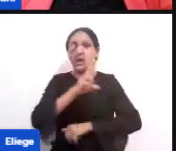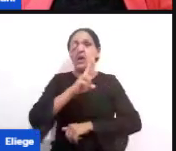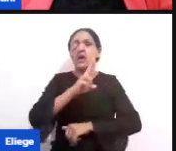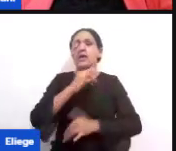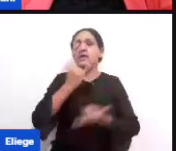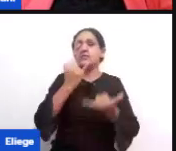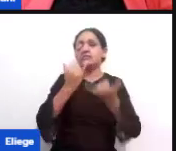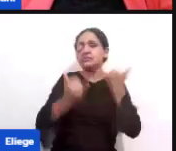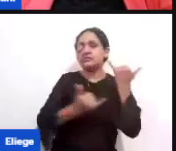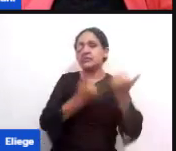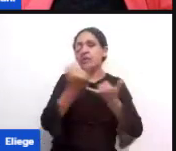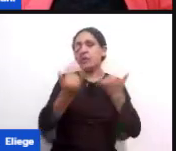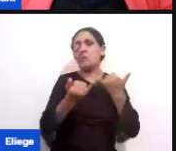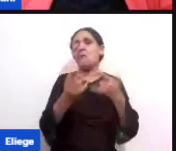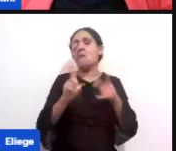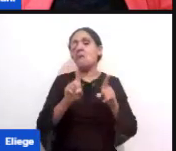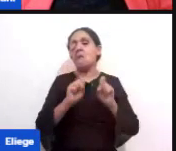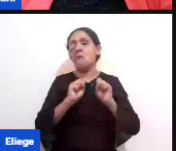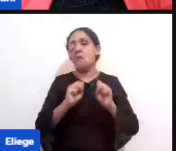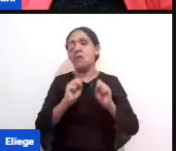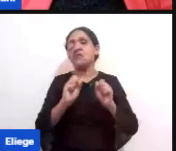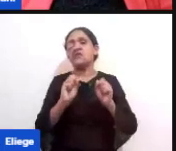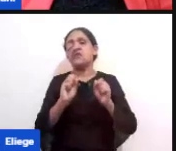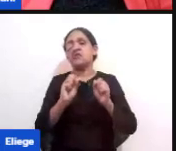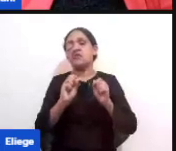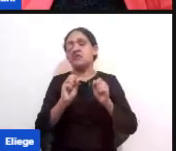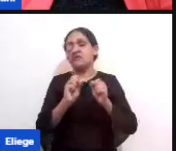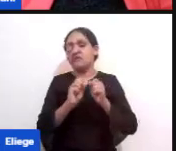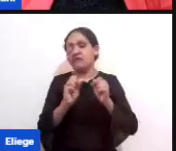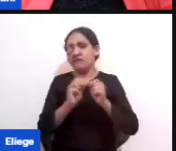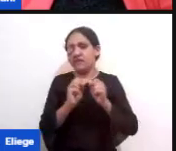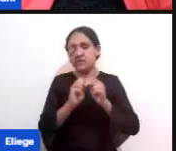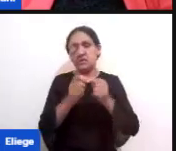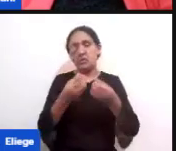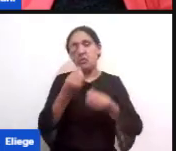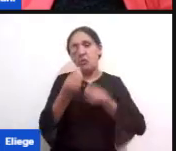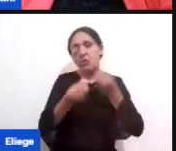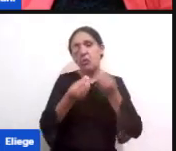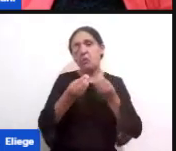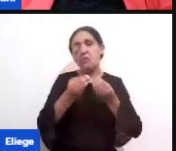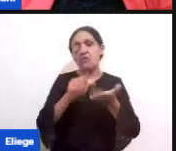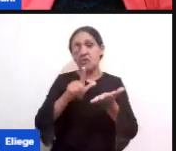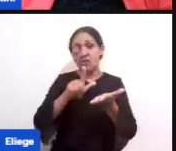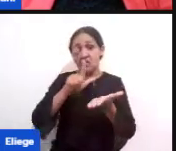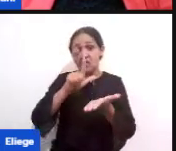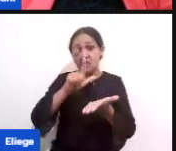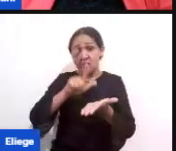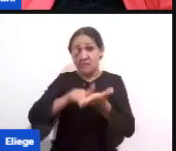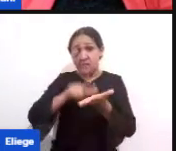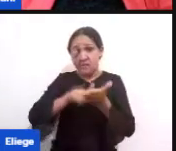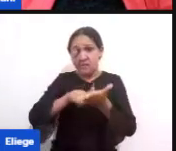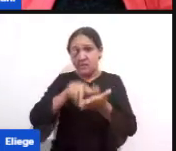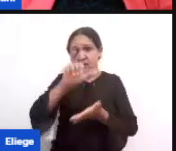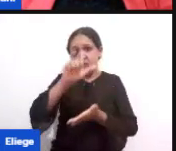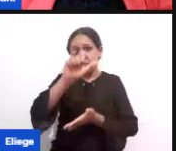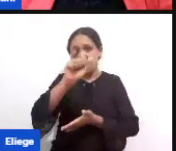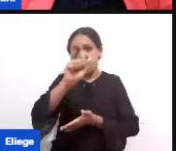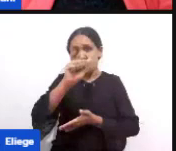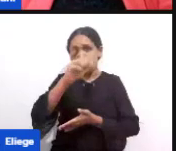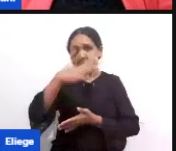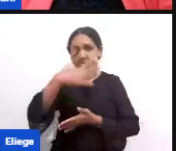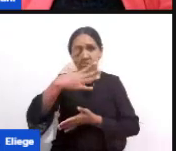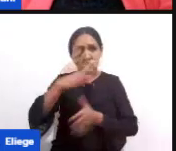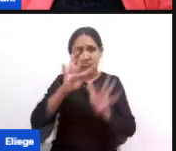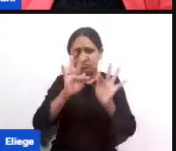pode ser confeccionado com folha de A4, muito simples, não tem